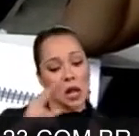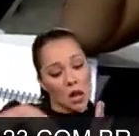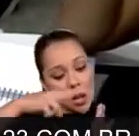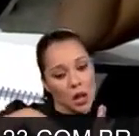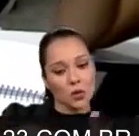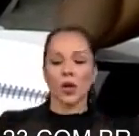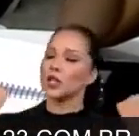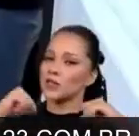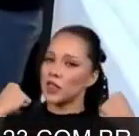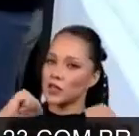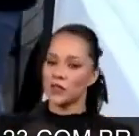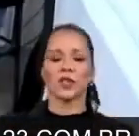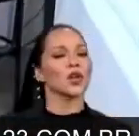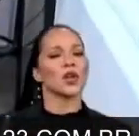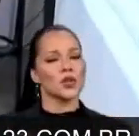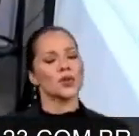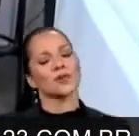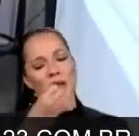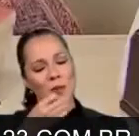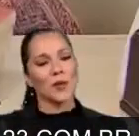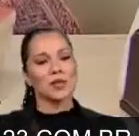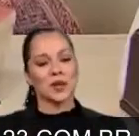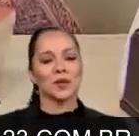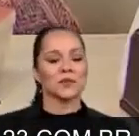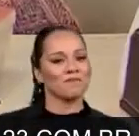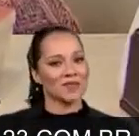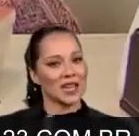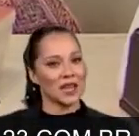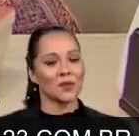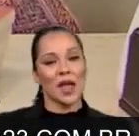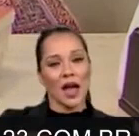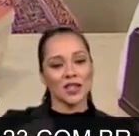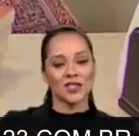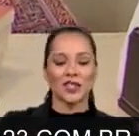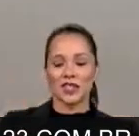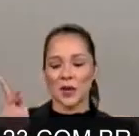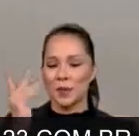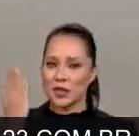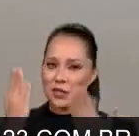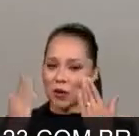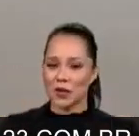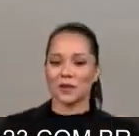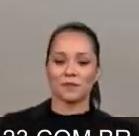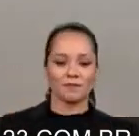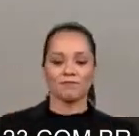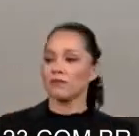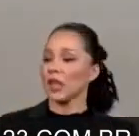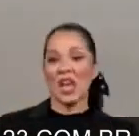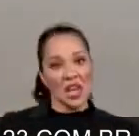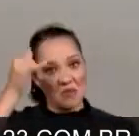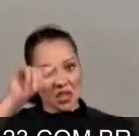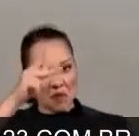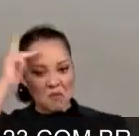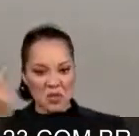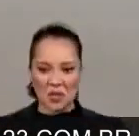leitura, atividades físicas, tudo isso é bem-vindo nessa hora. E claro, as dicas da especialista. Evitarem pessoas